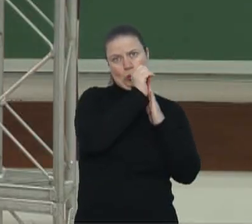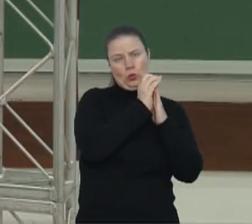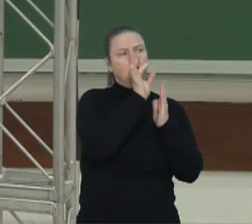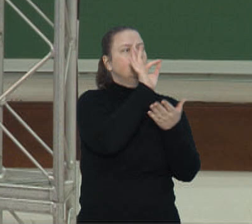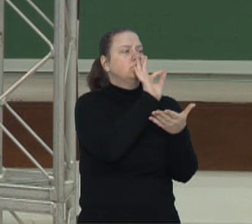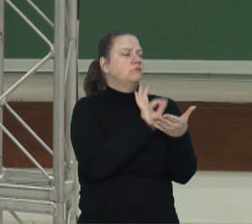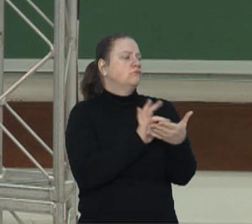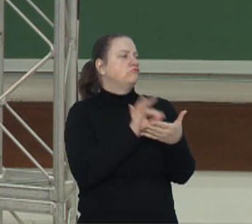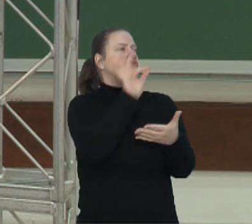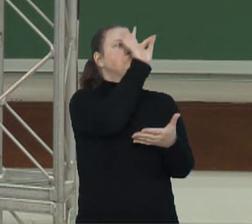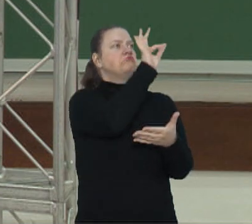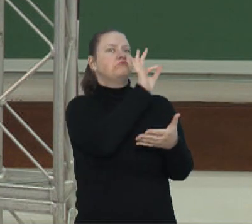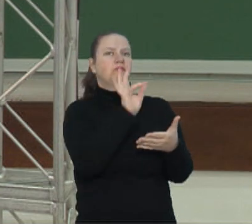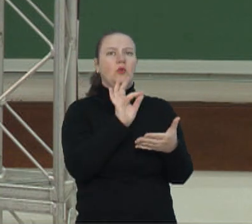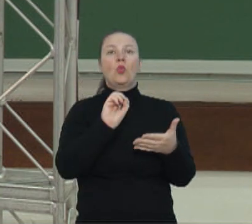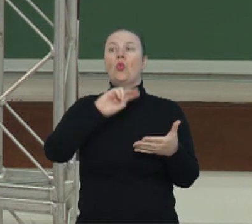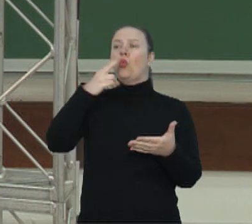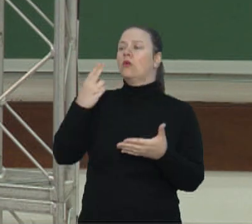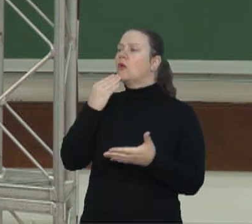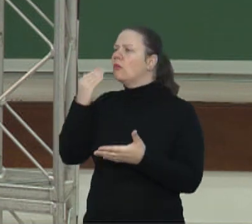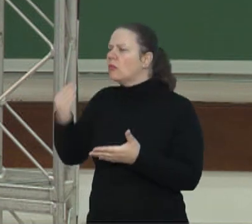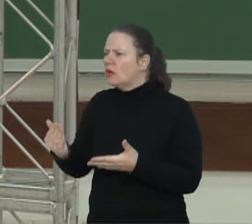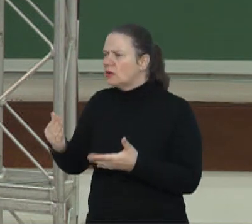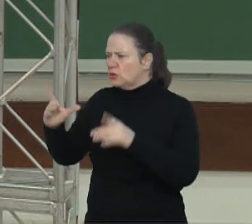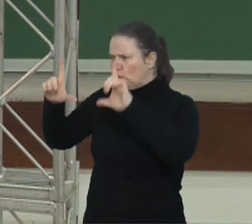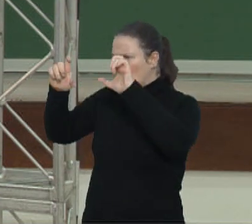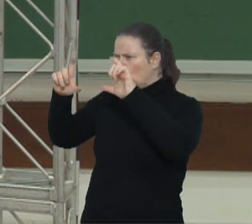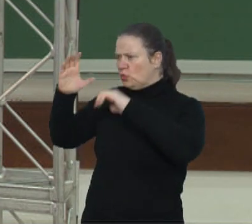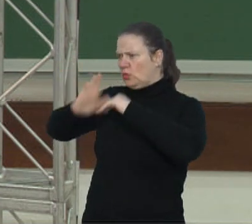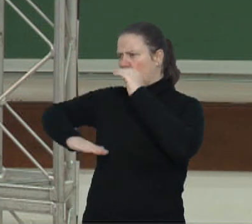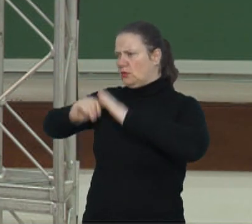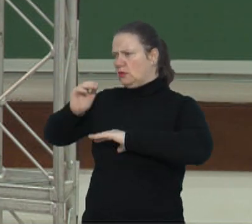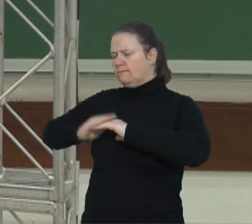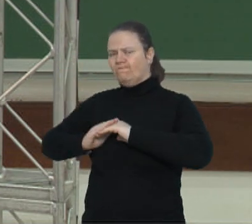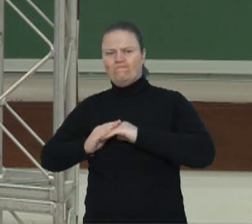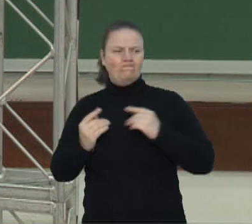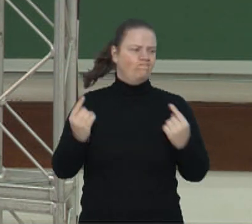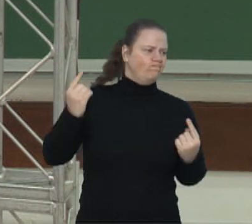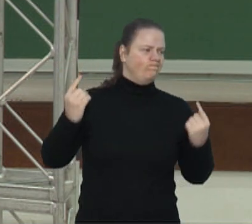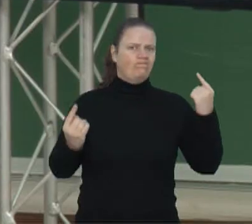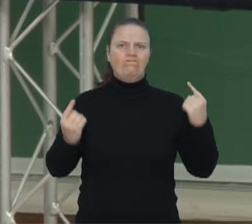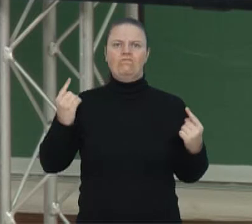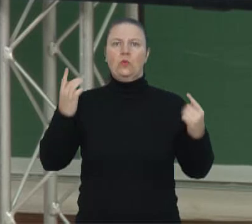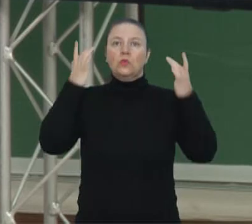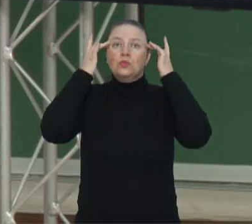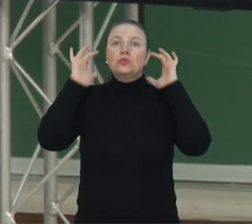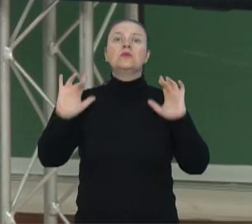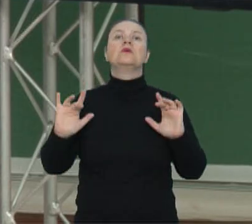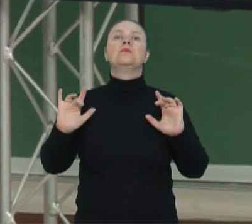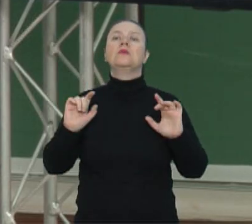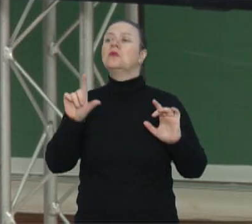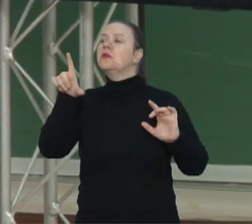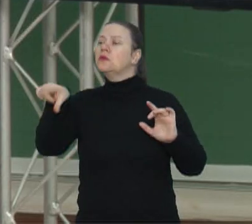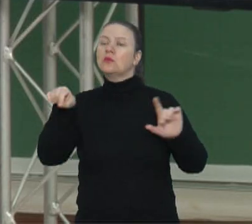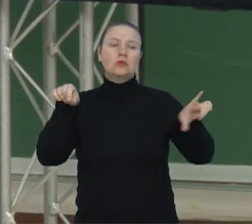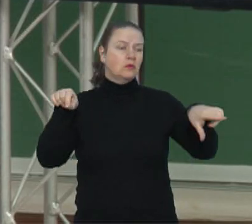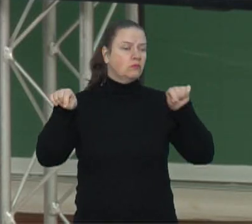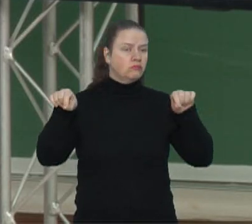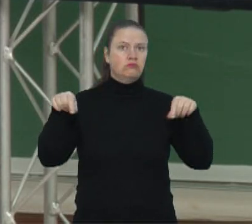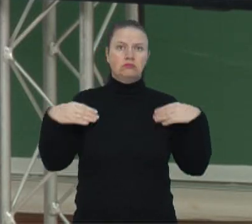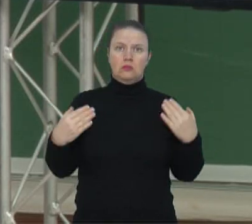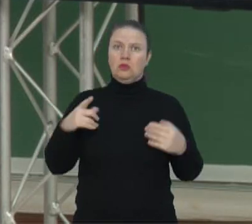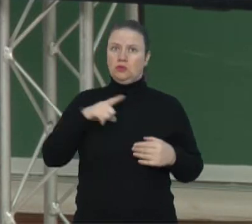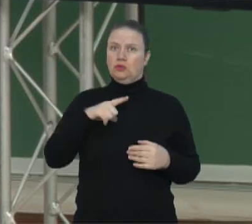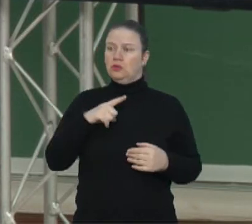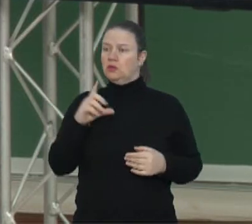essa rivalidade. E também pela questão artística, né? O valor artístico da fotografia. Então, havia fotógrafos que queriam